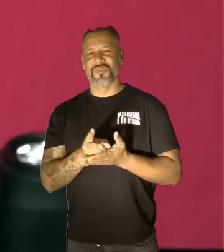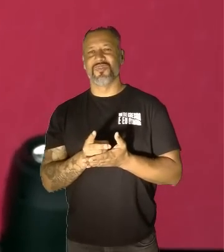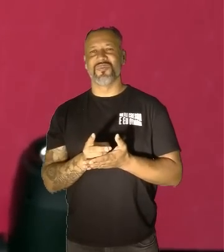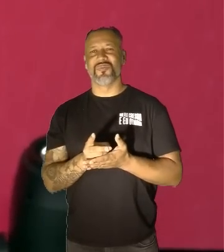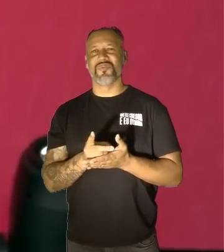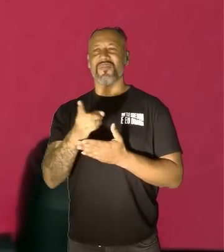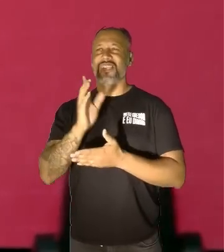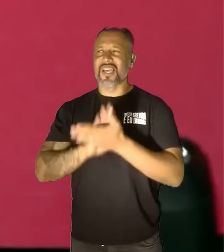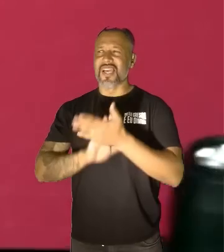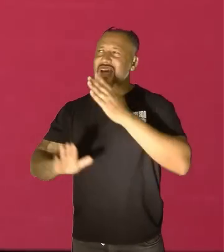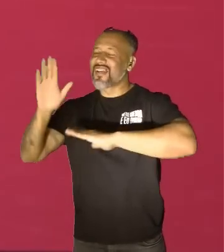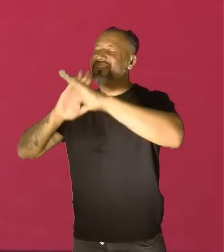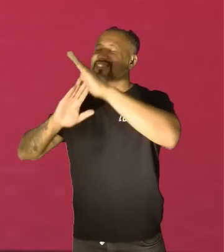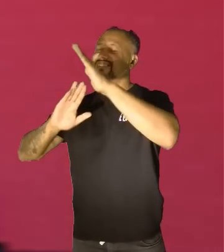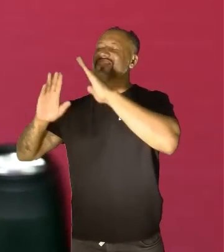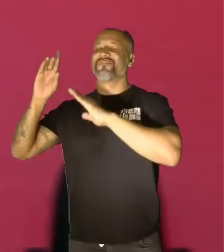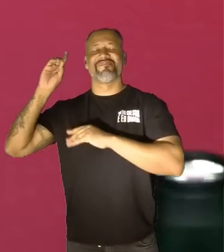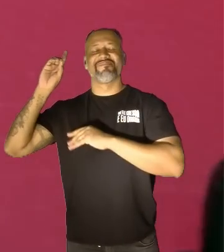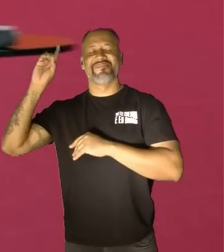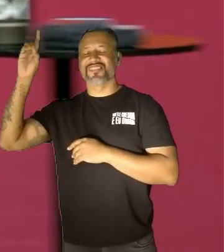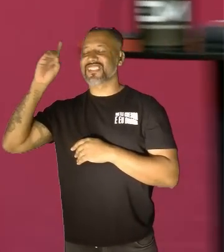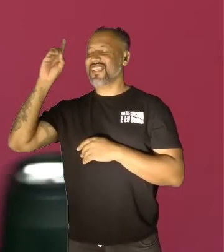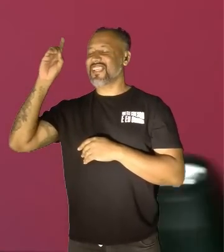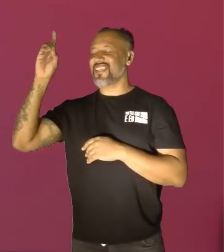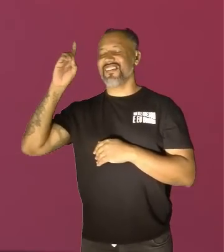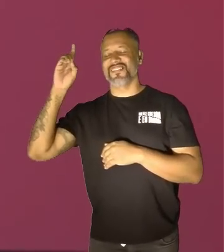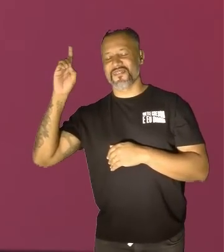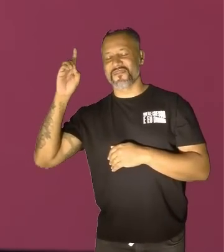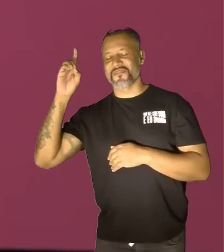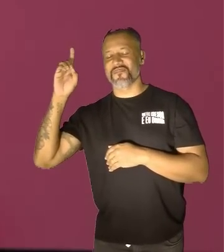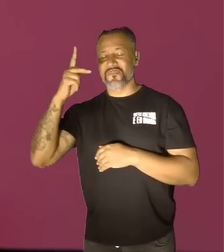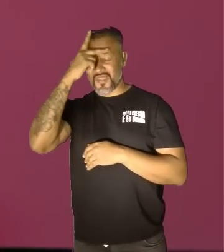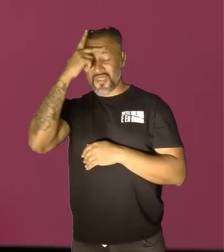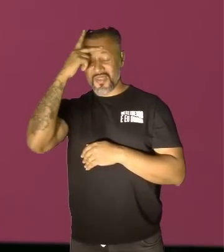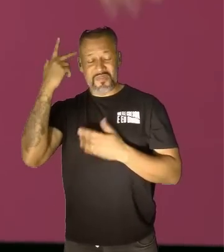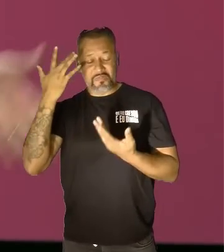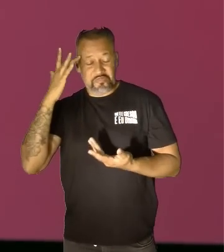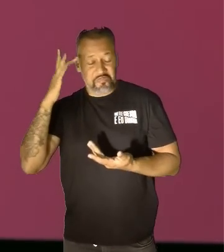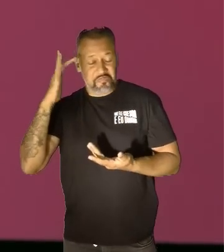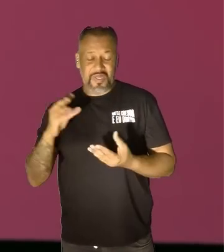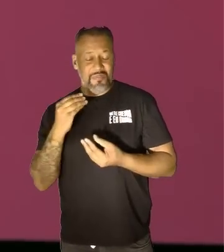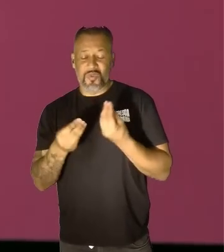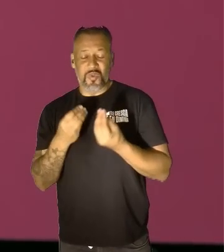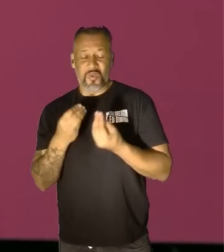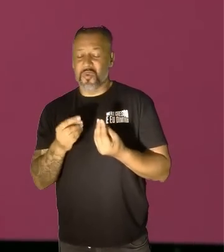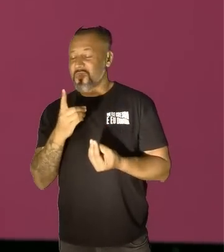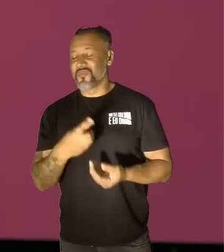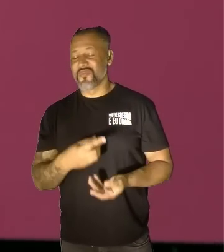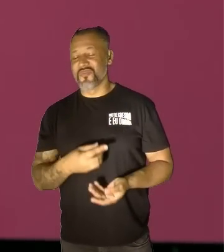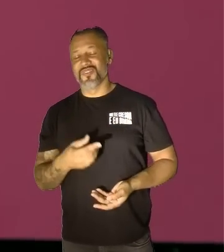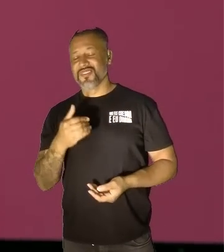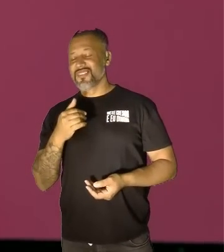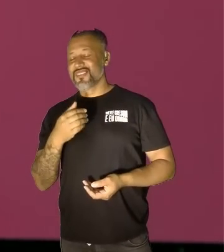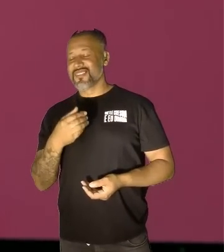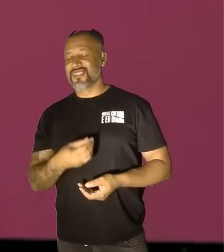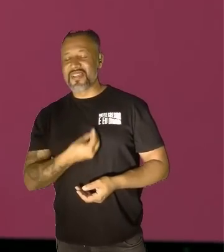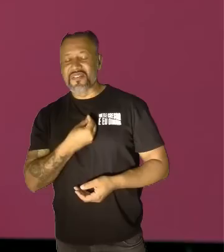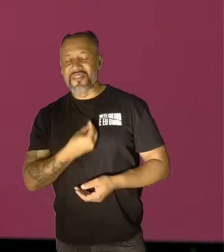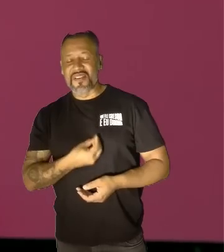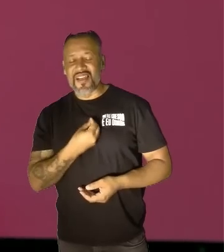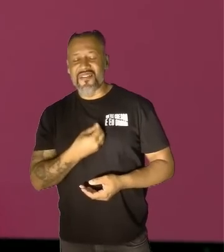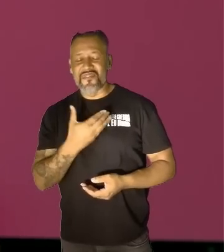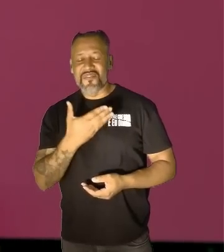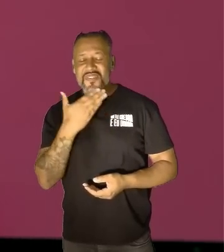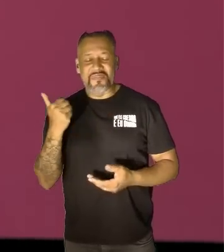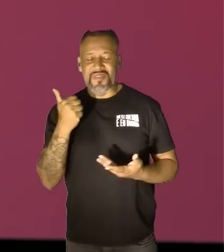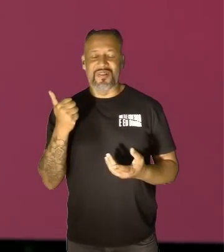santo, santo, santo, santo, santo. As pessoas não entendem porque você diz uma coisa e vive outra, porque você está vestido